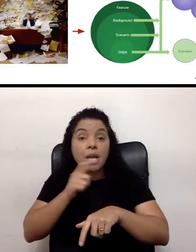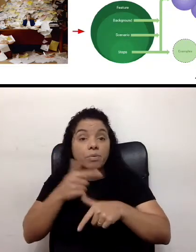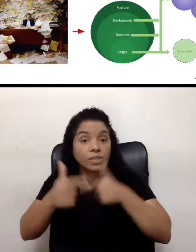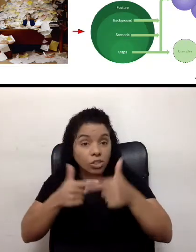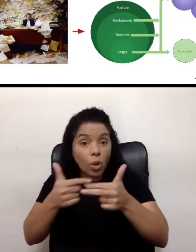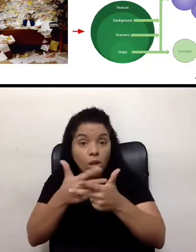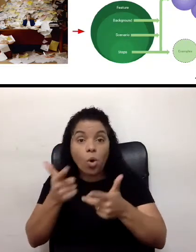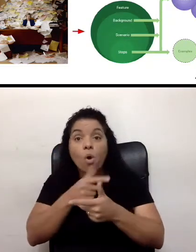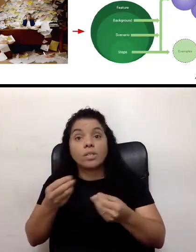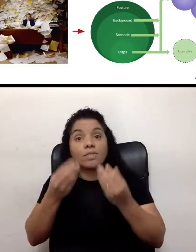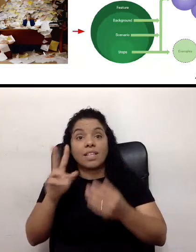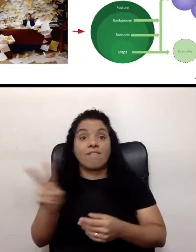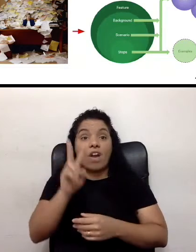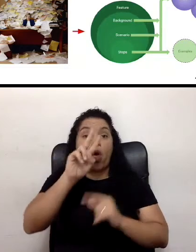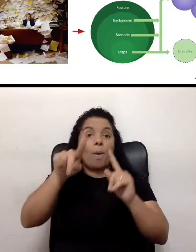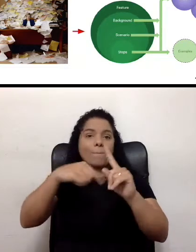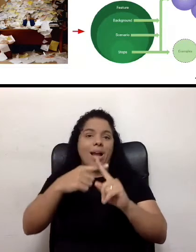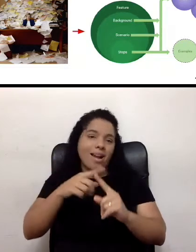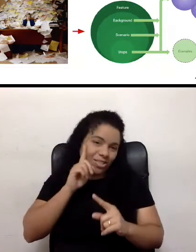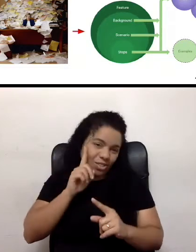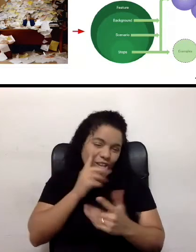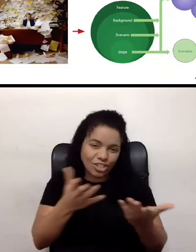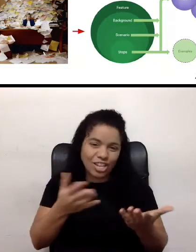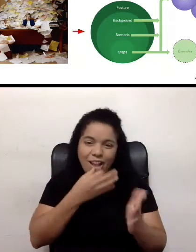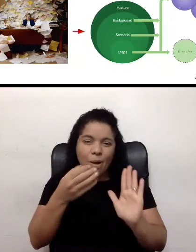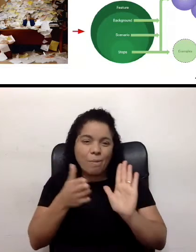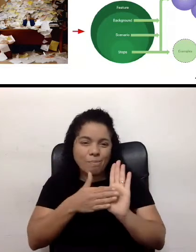trazer mais valor no dia a dia. É esse o propósito.